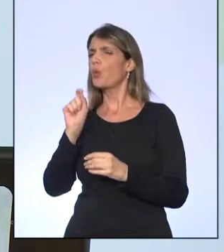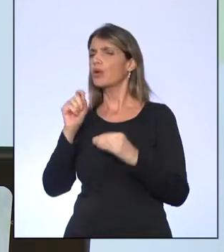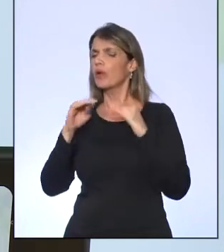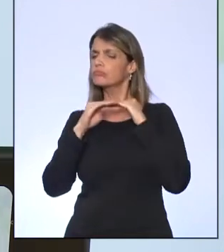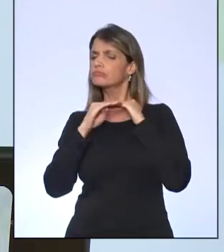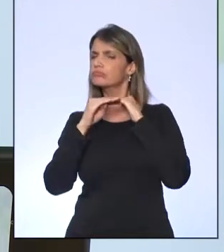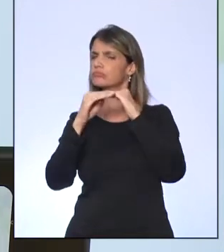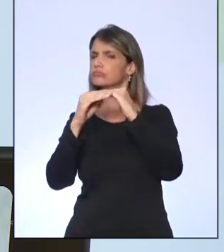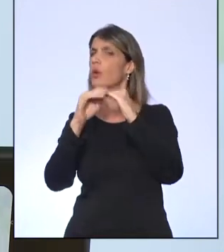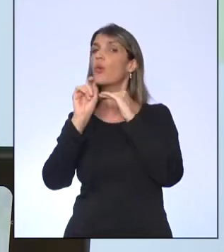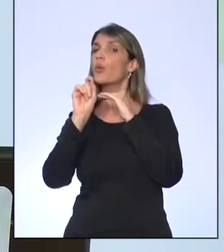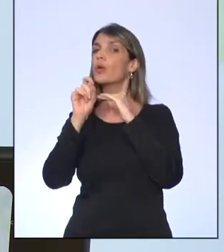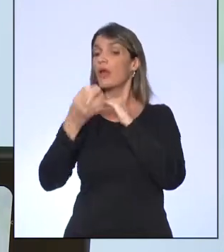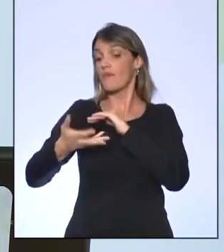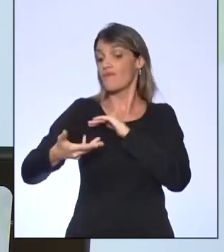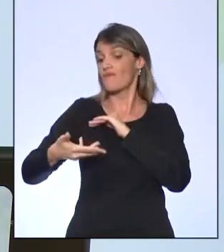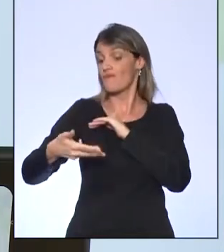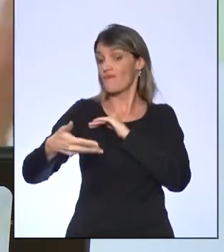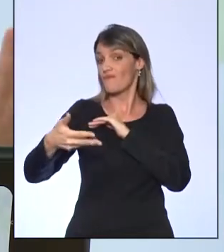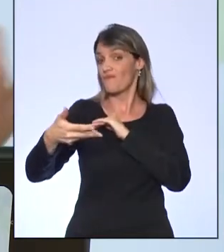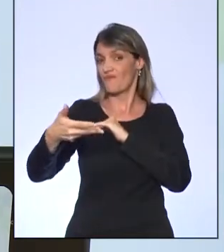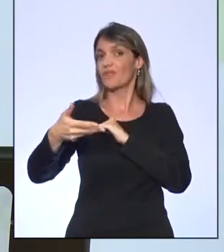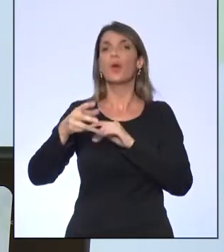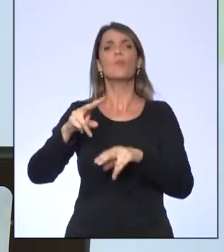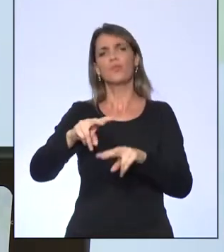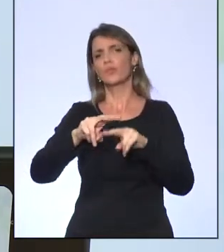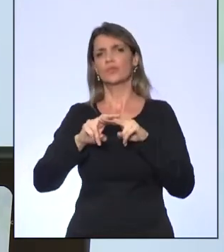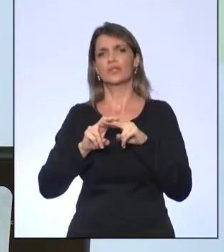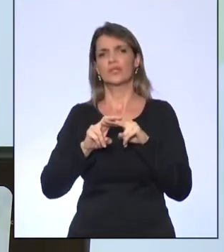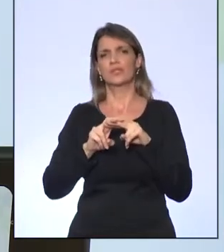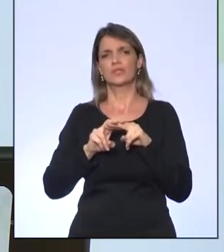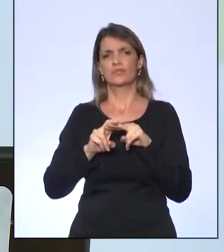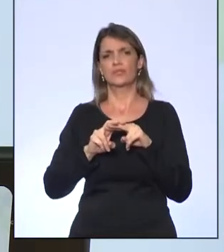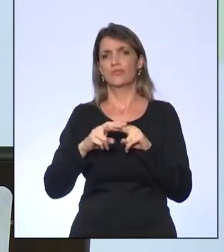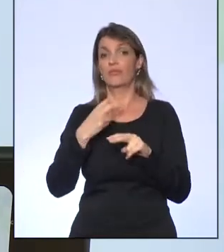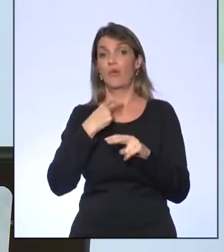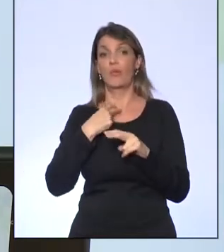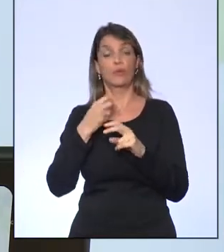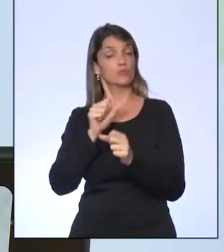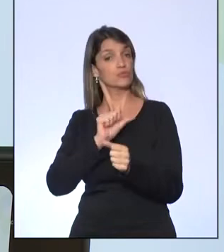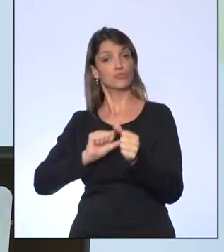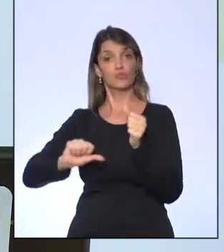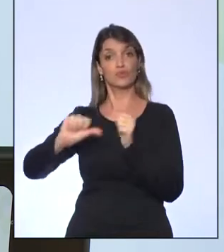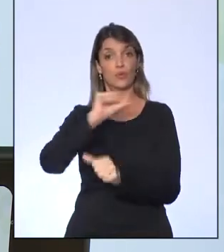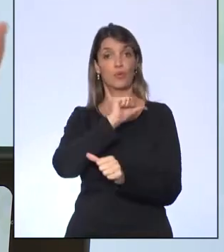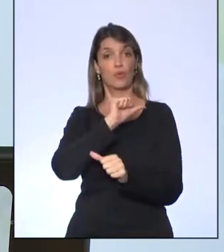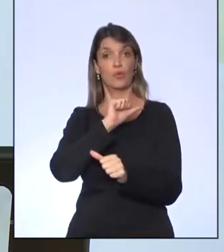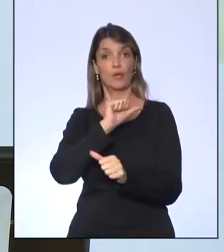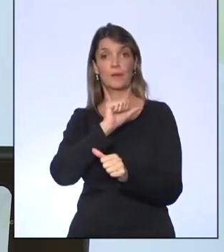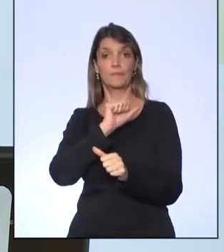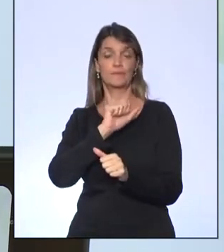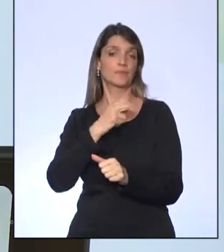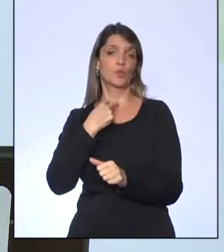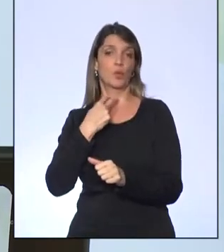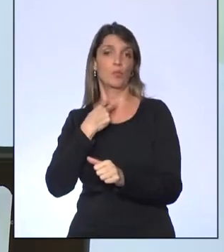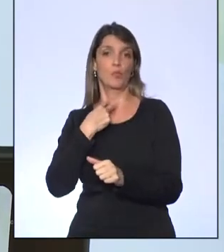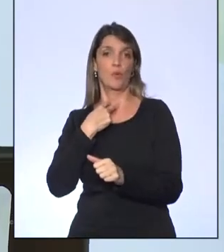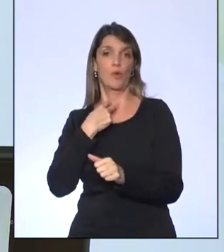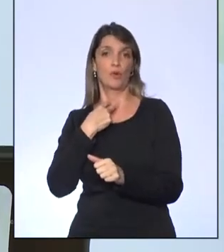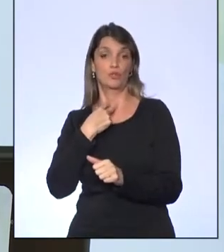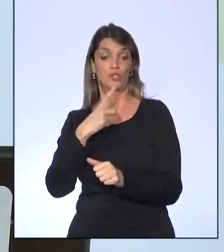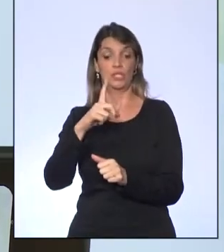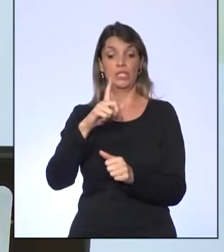de igualdade é a velocidade. Por isso que também não pode ter troca, né? No caso ali, que não pode nem ganhar nem perder